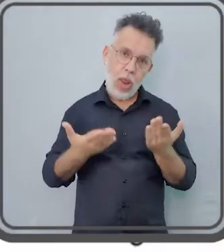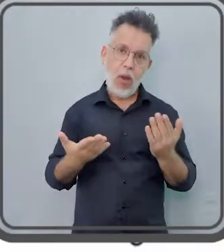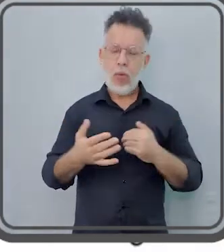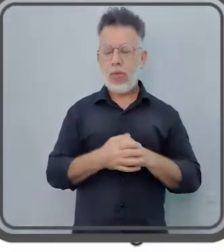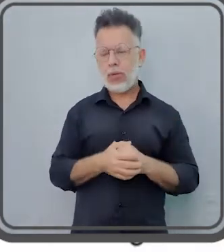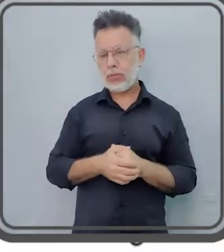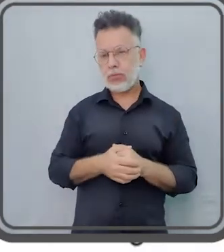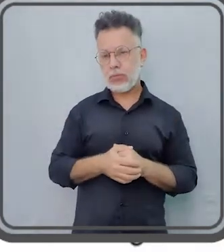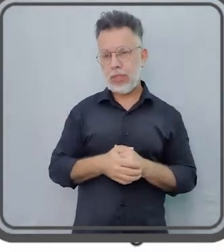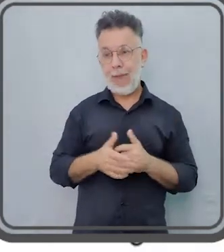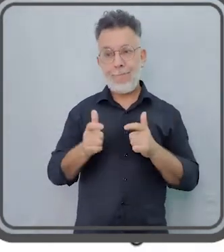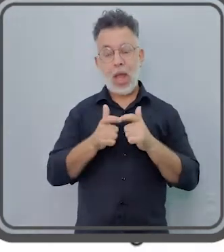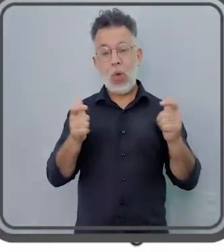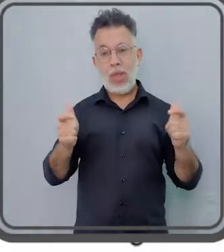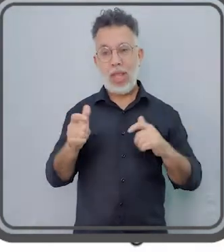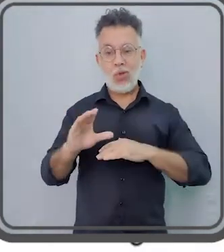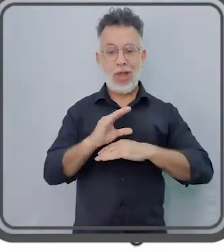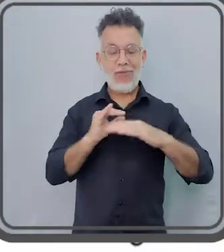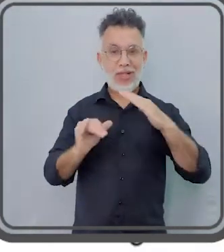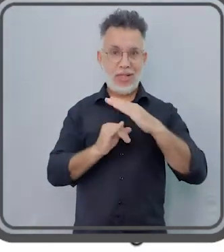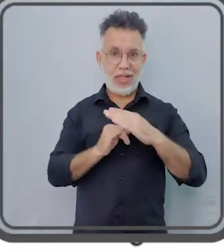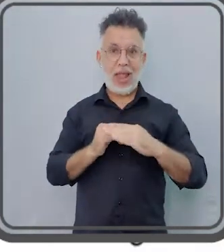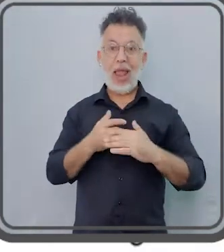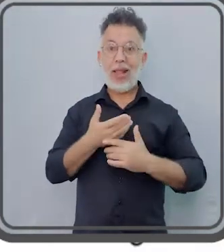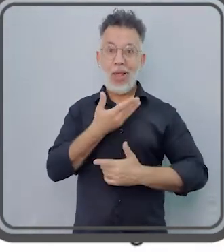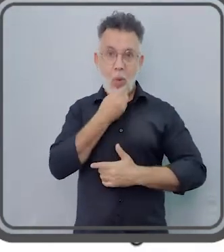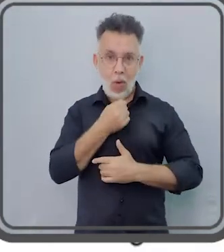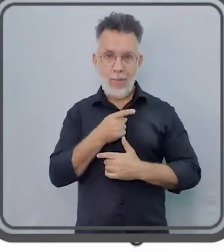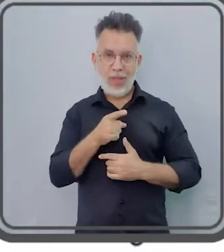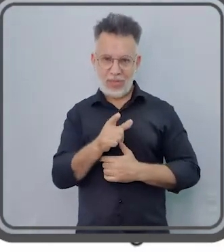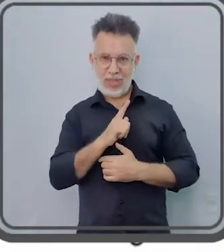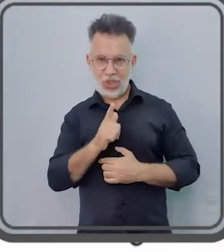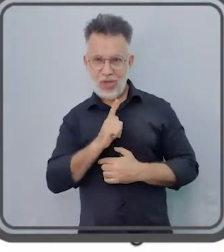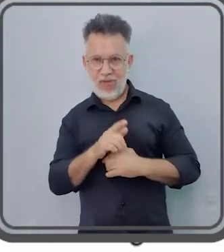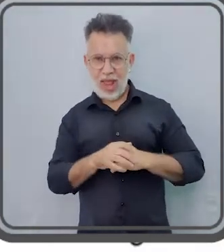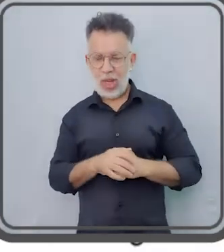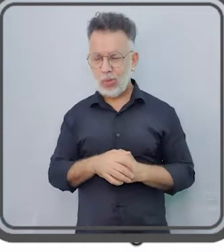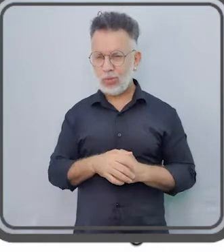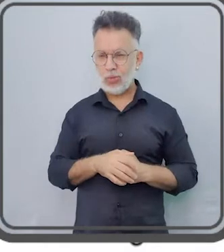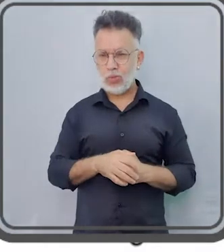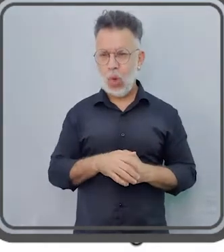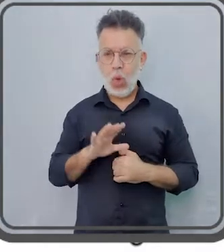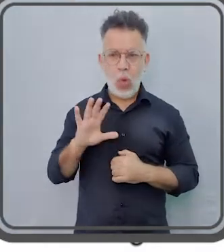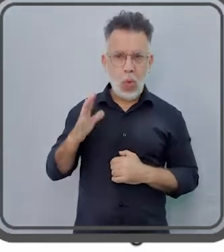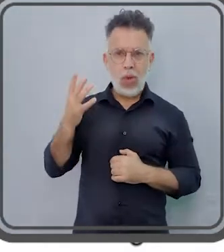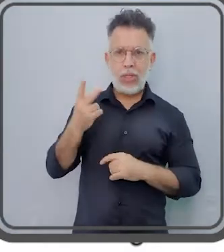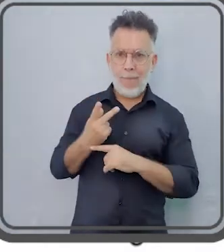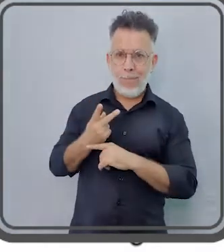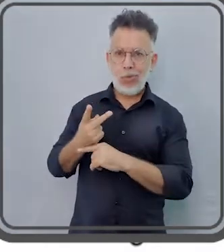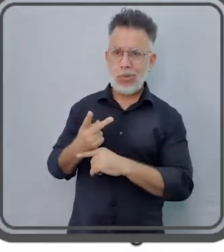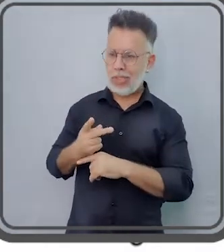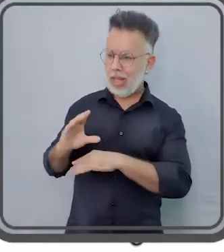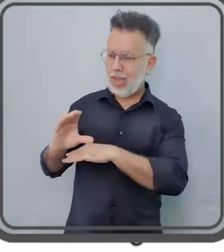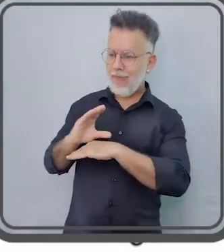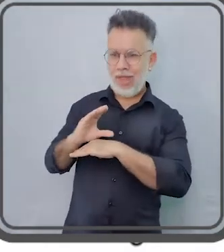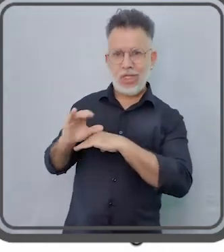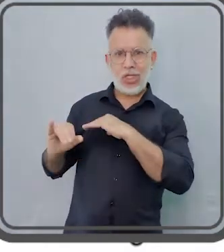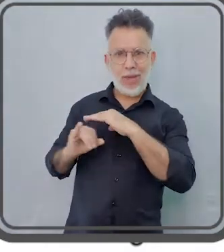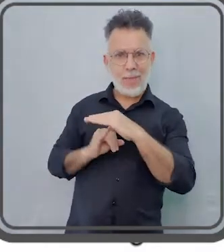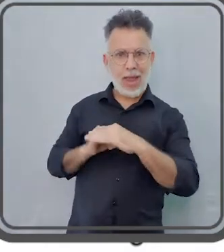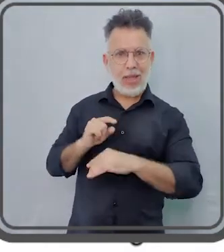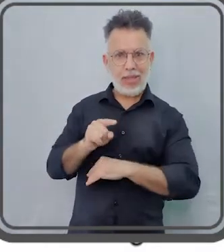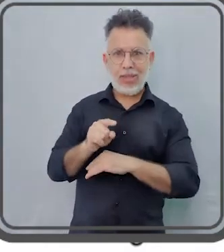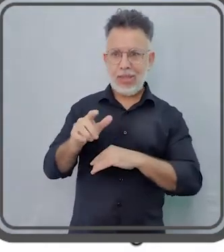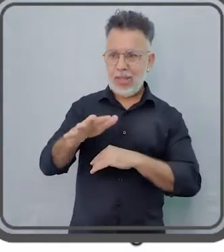dos investidores são homens. Então, se vocês tiveram situações de busca de investimento nesses ambientes